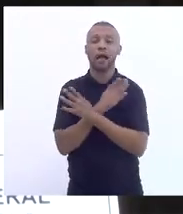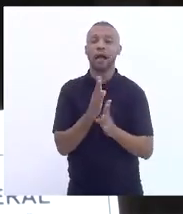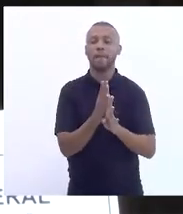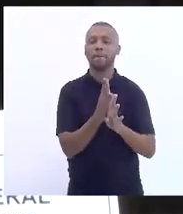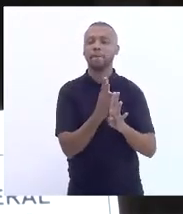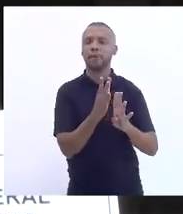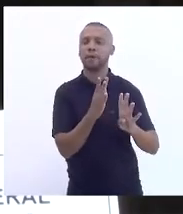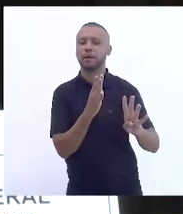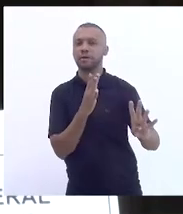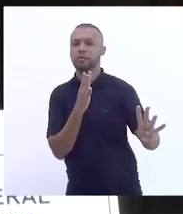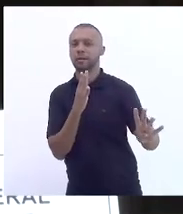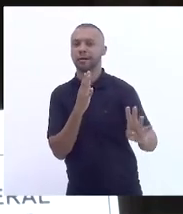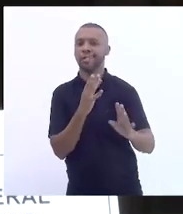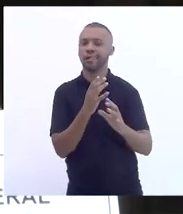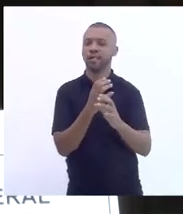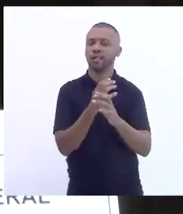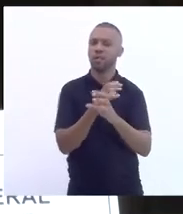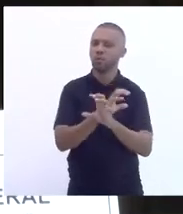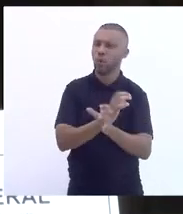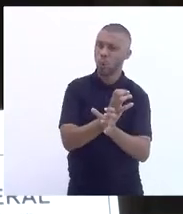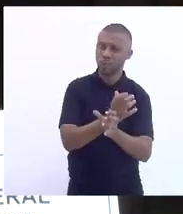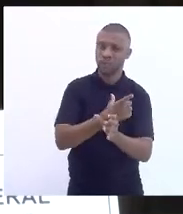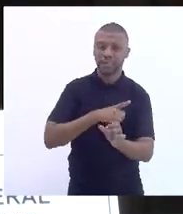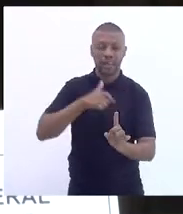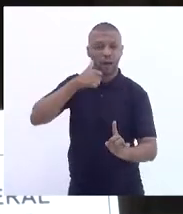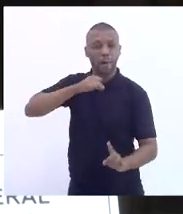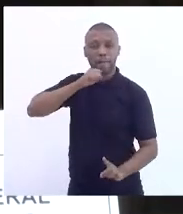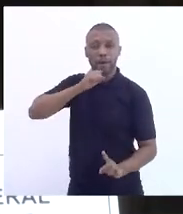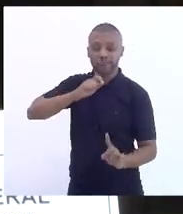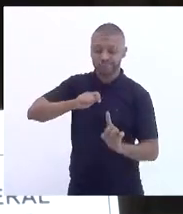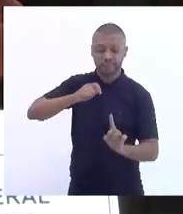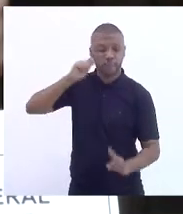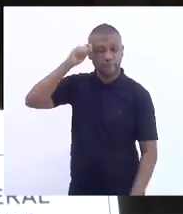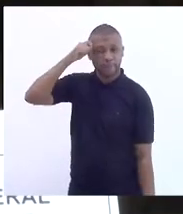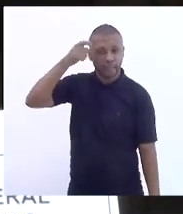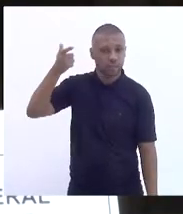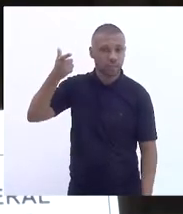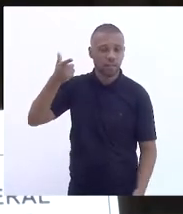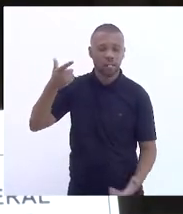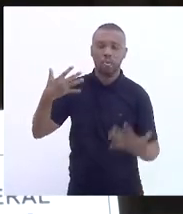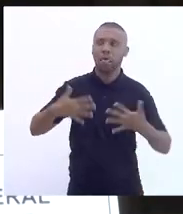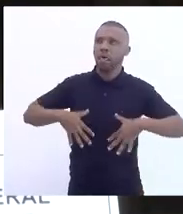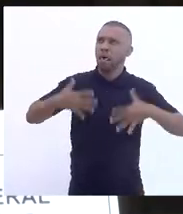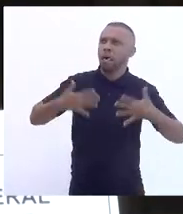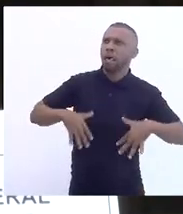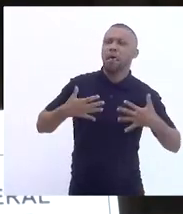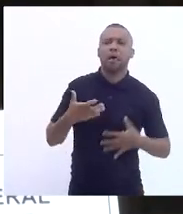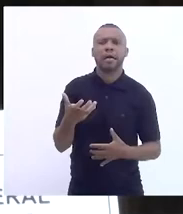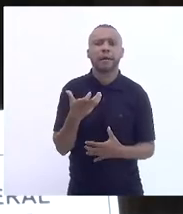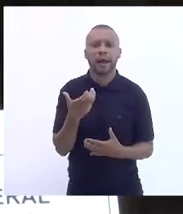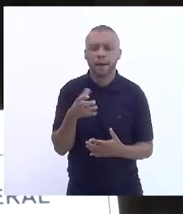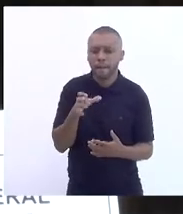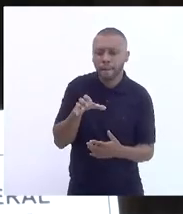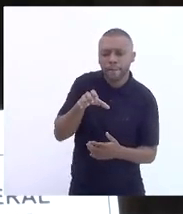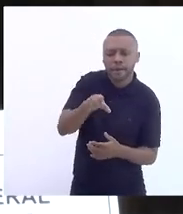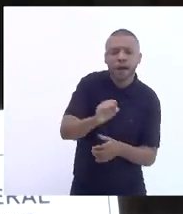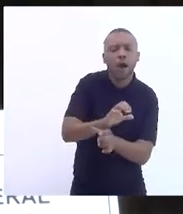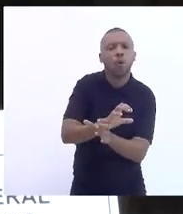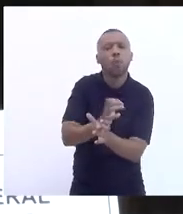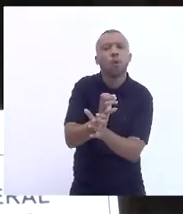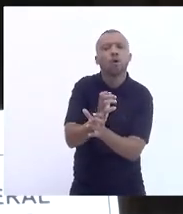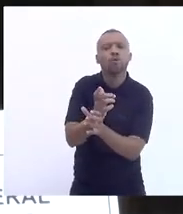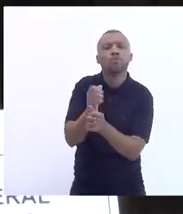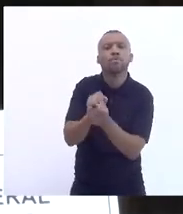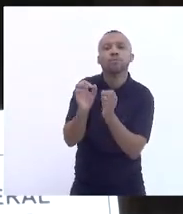na fila do os tem uma mãe preta a mãe preta para desesperada para levar um osso para sua